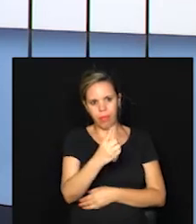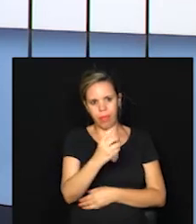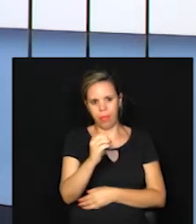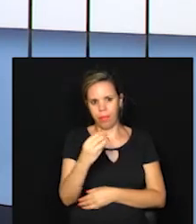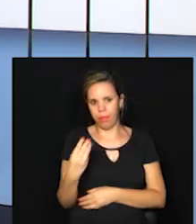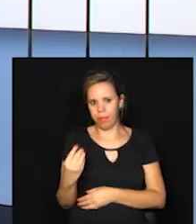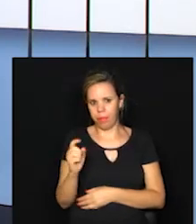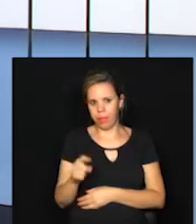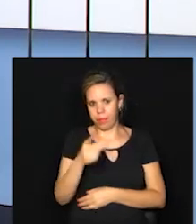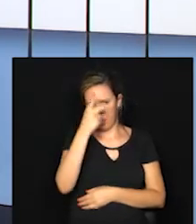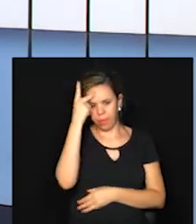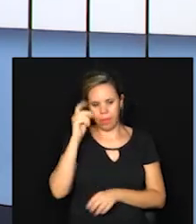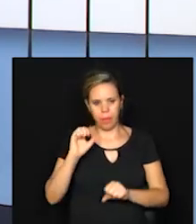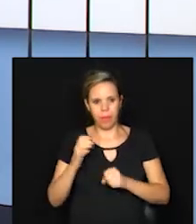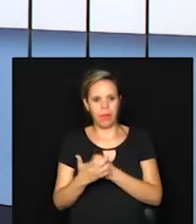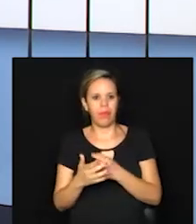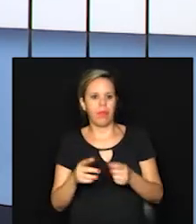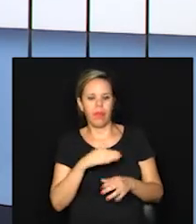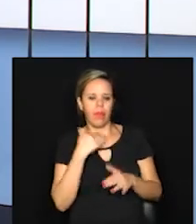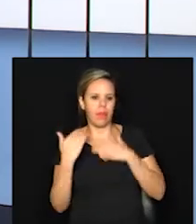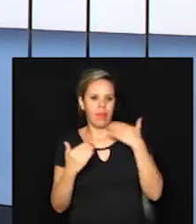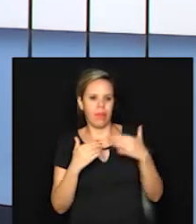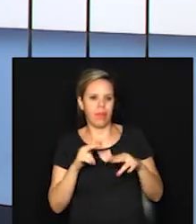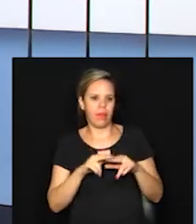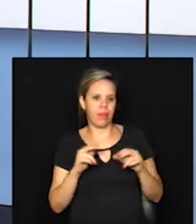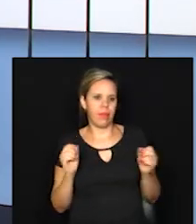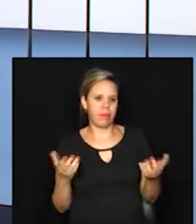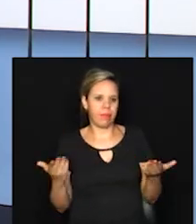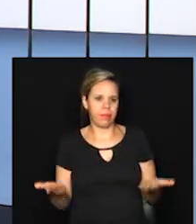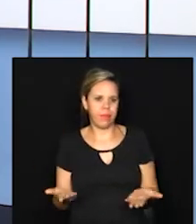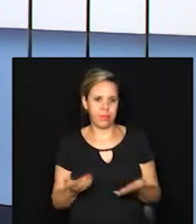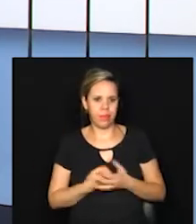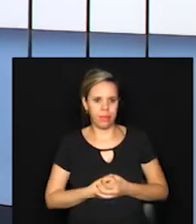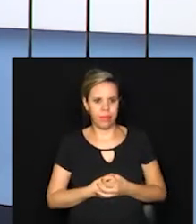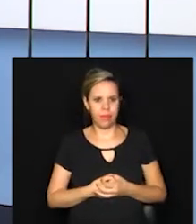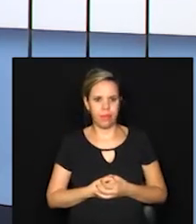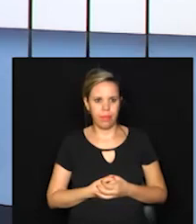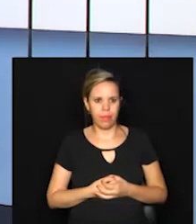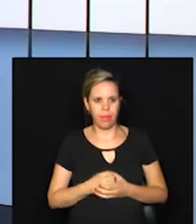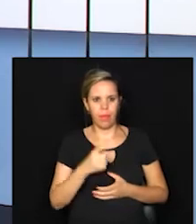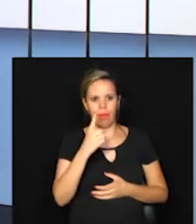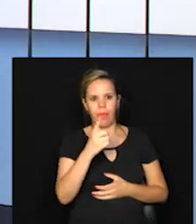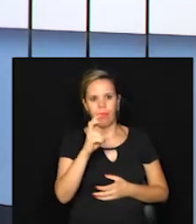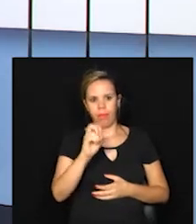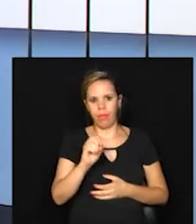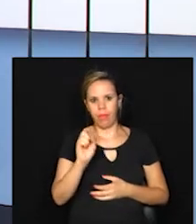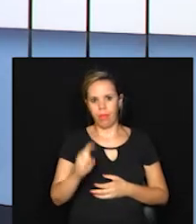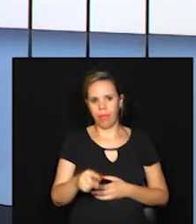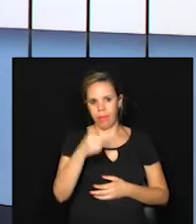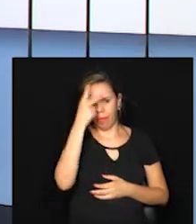mil casos, 408 pessoas com a Covid-19,